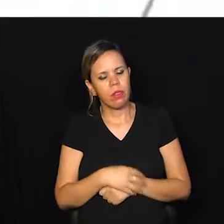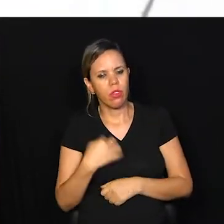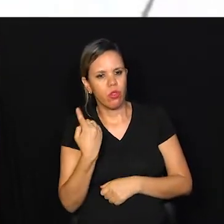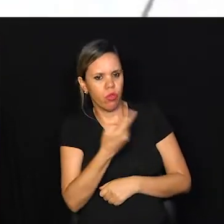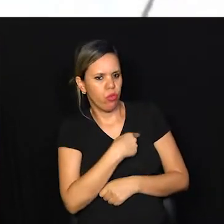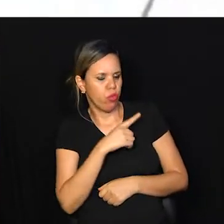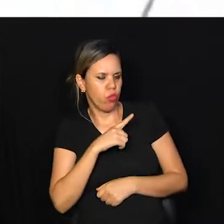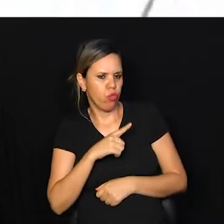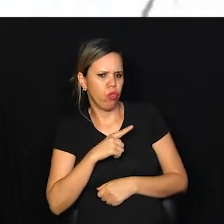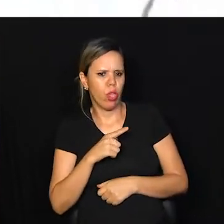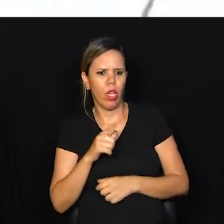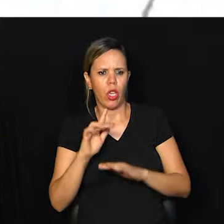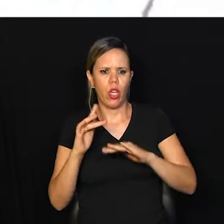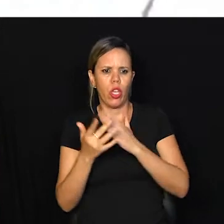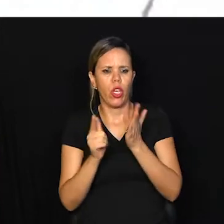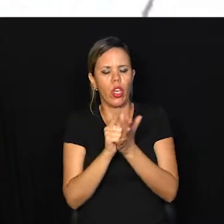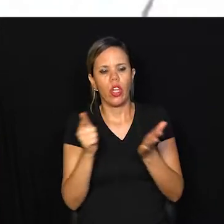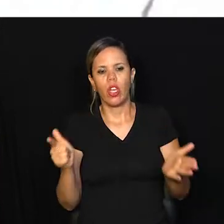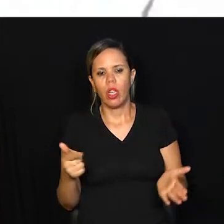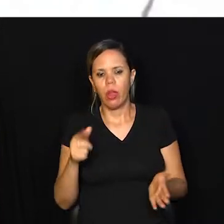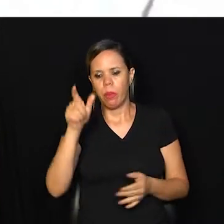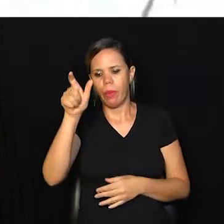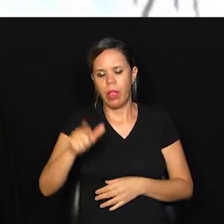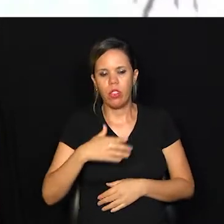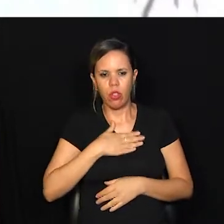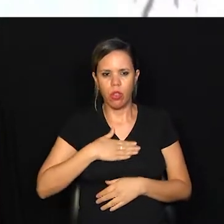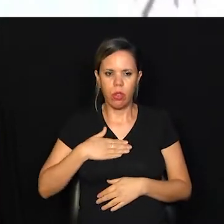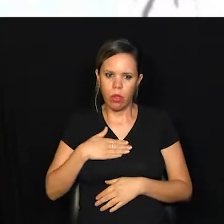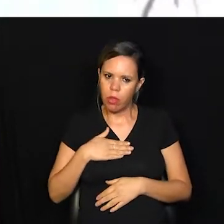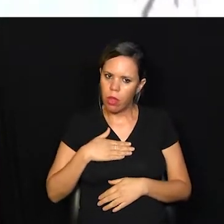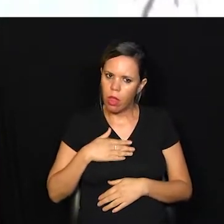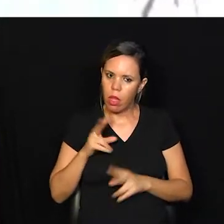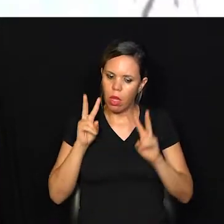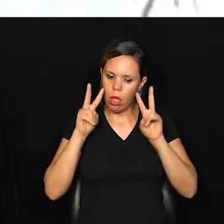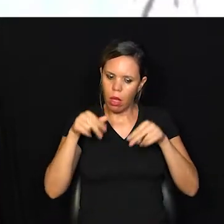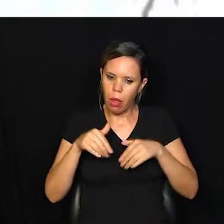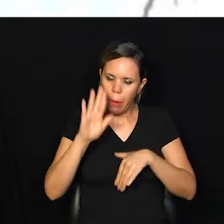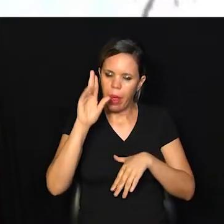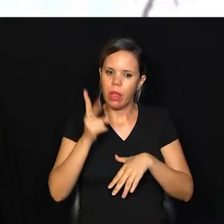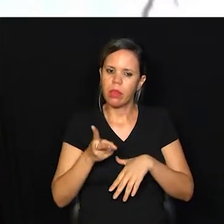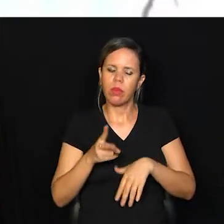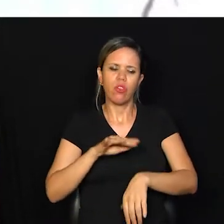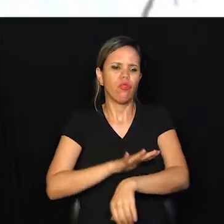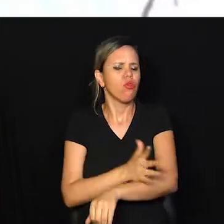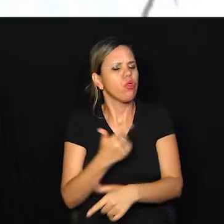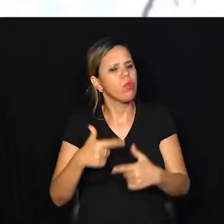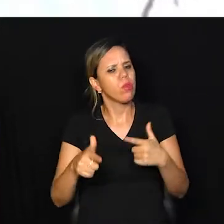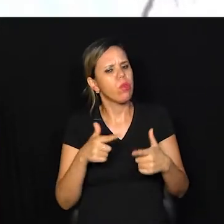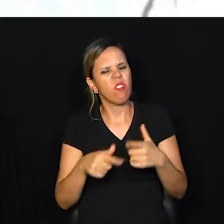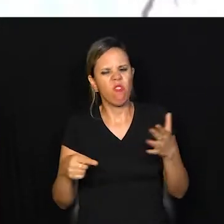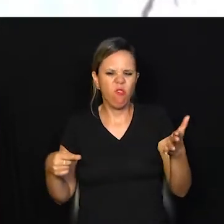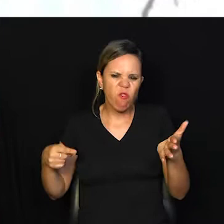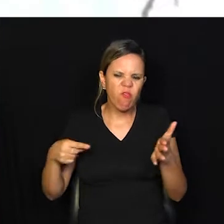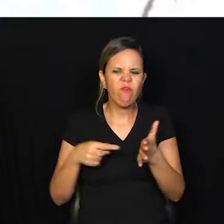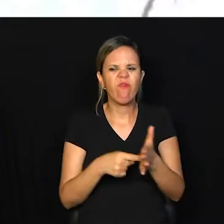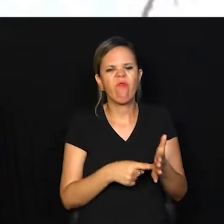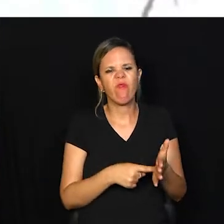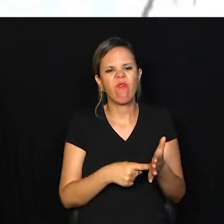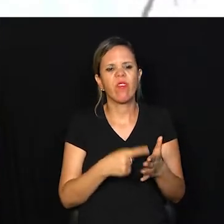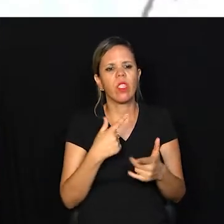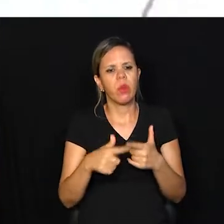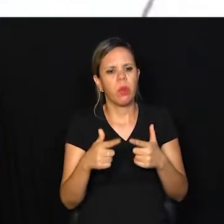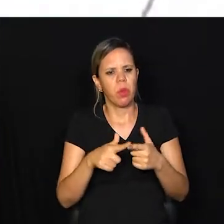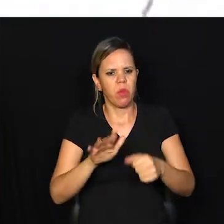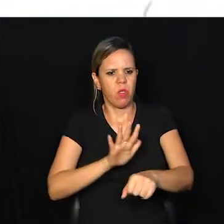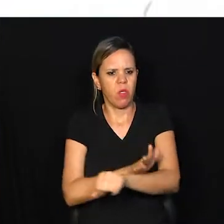temos na imprensa alguém que a gente gostaria que cada vez mais olhasse para esse racismo, denunciasse esses casos de racismo